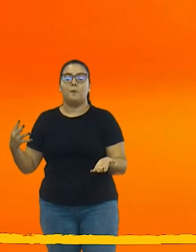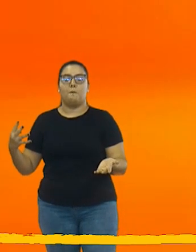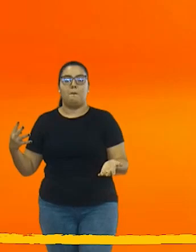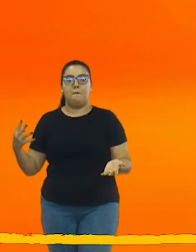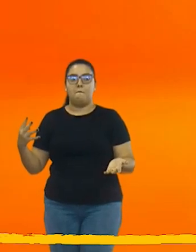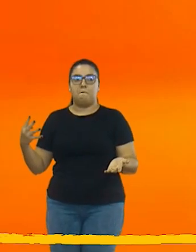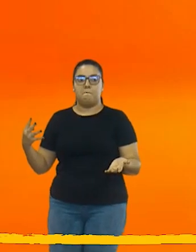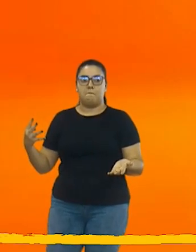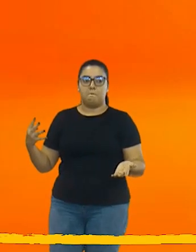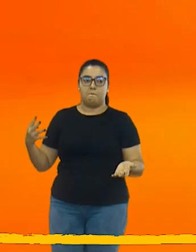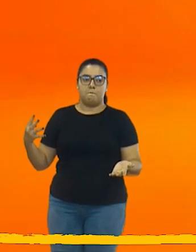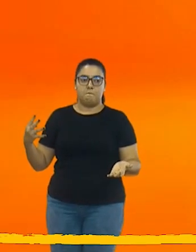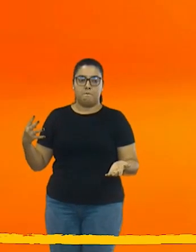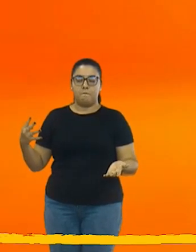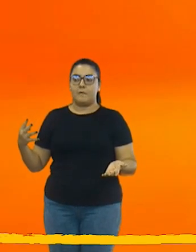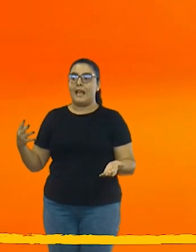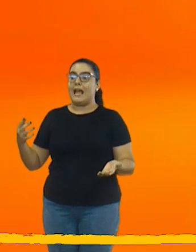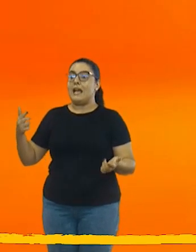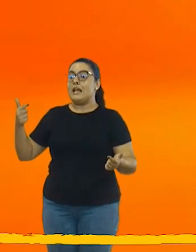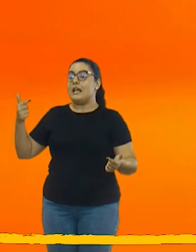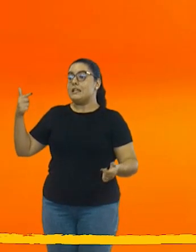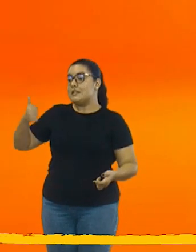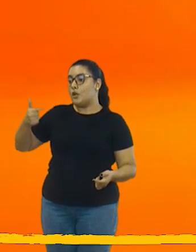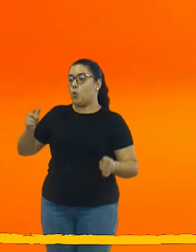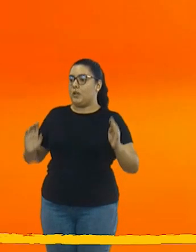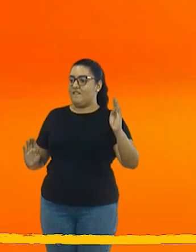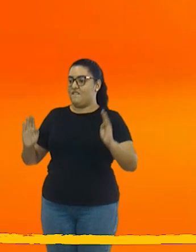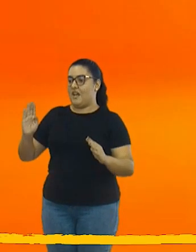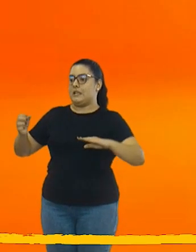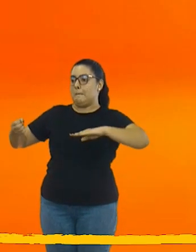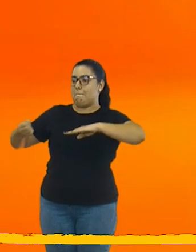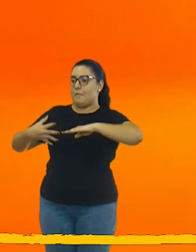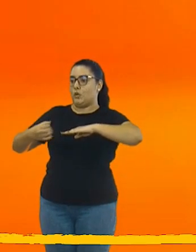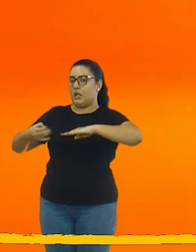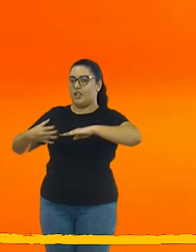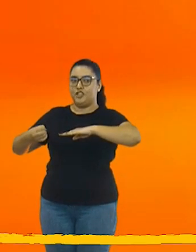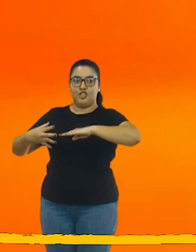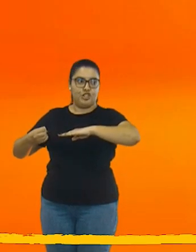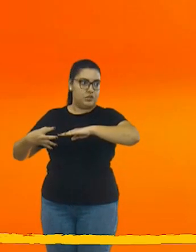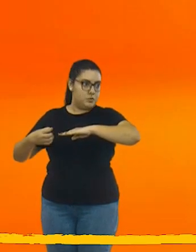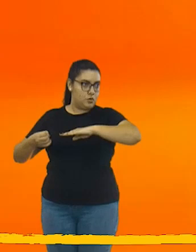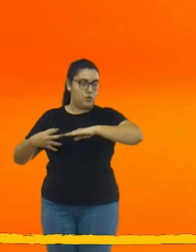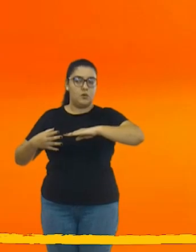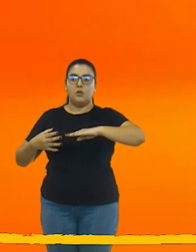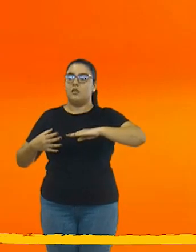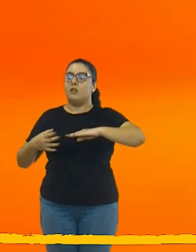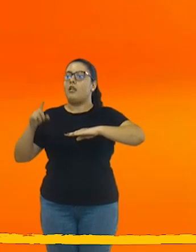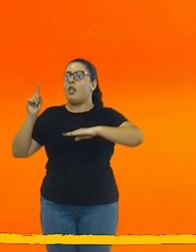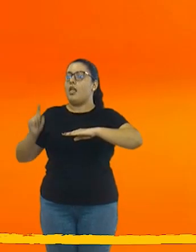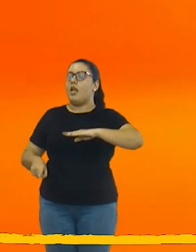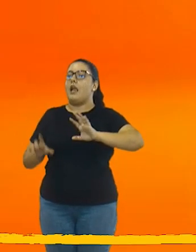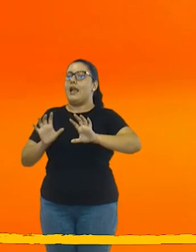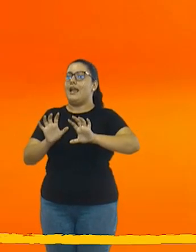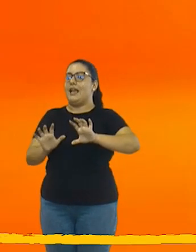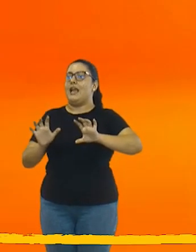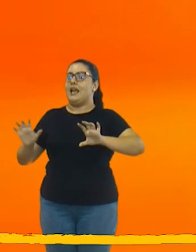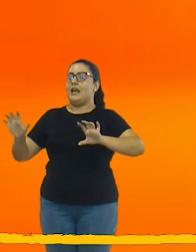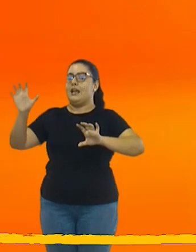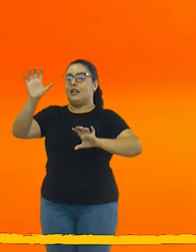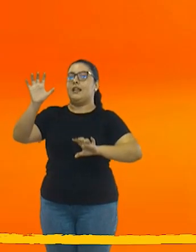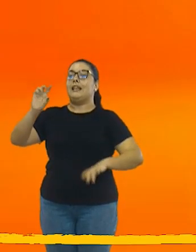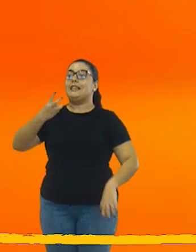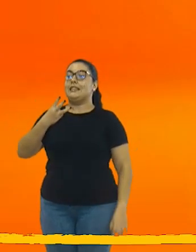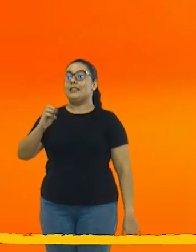brasileira? Segunda fase do modernismo. Estamos falando do regionalismo de